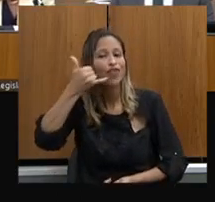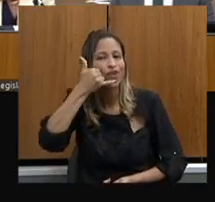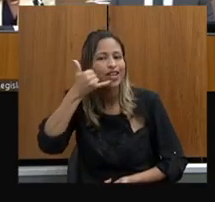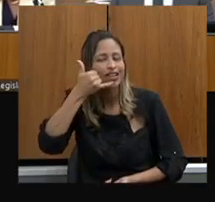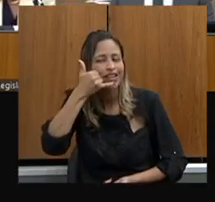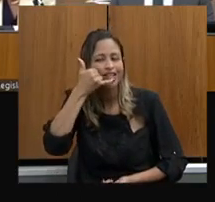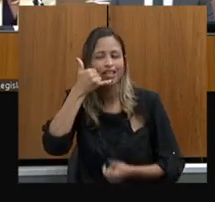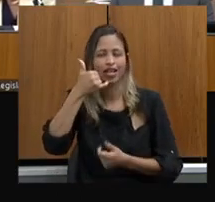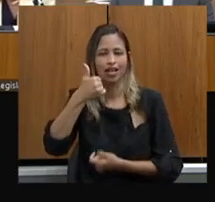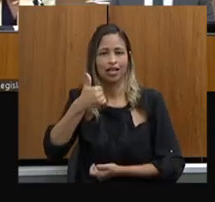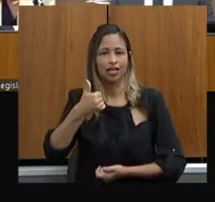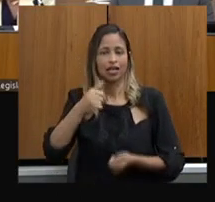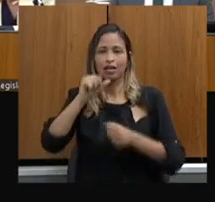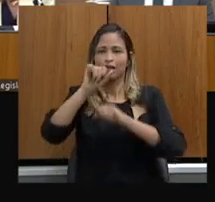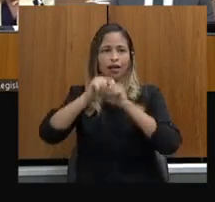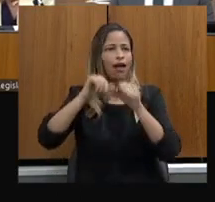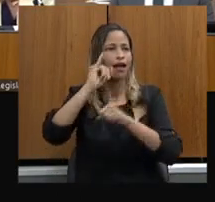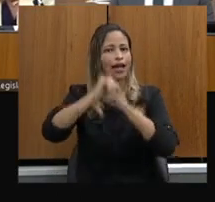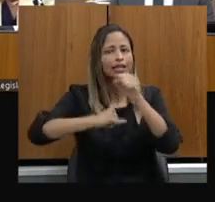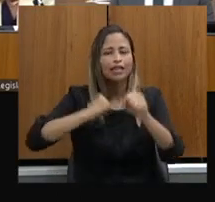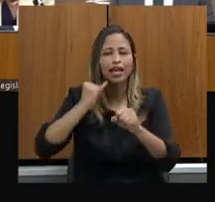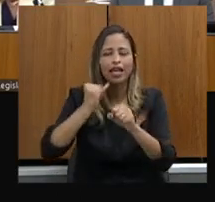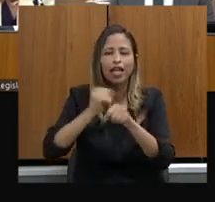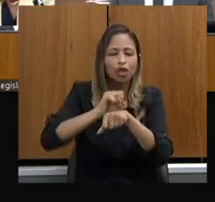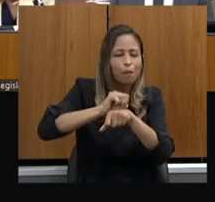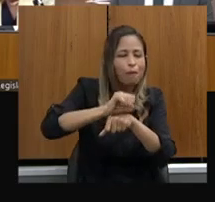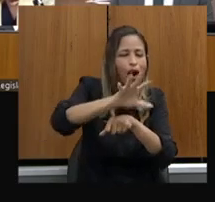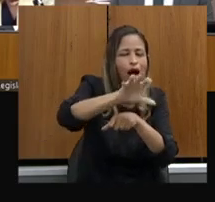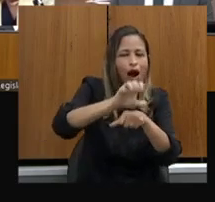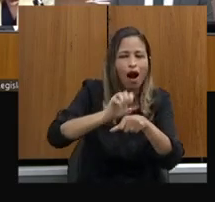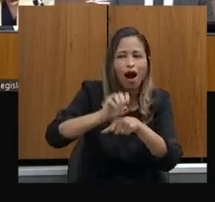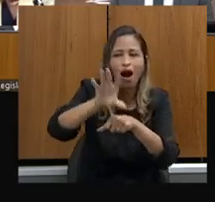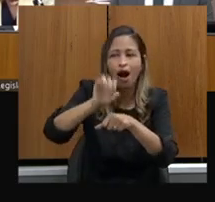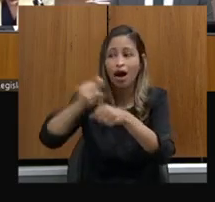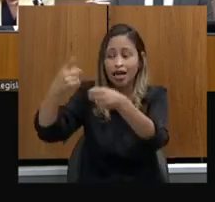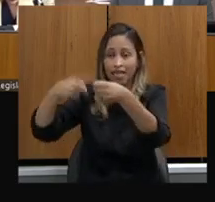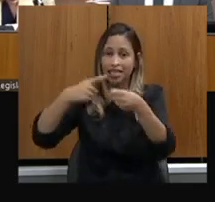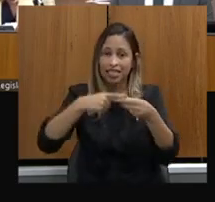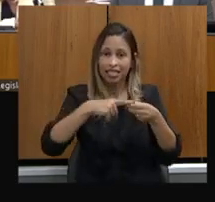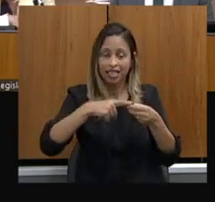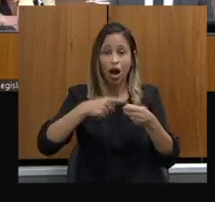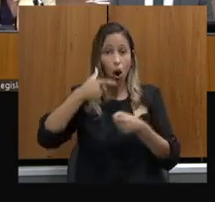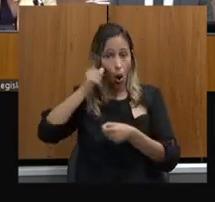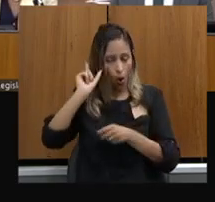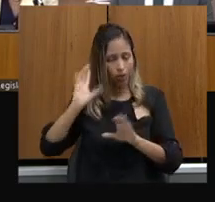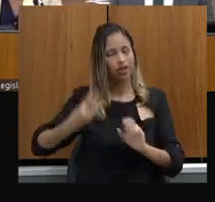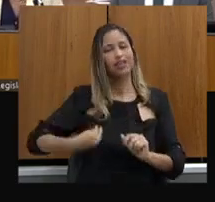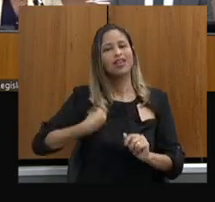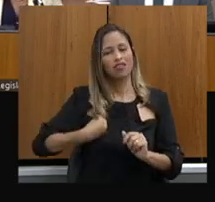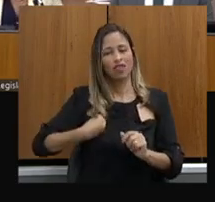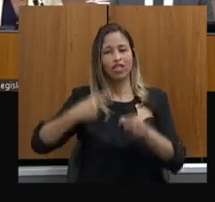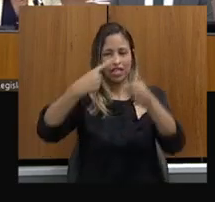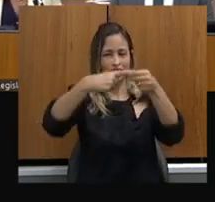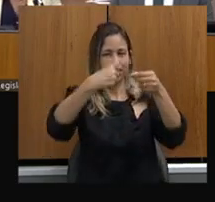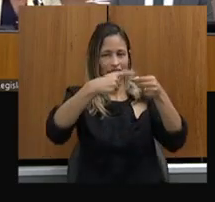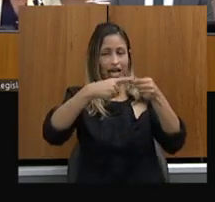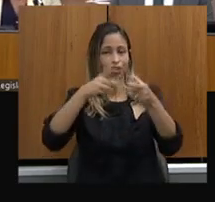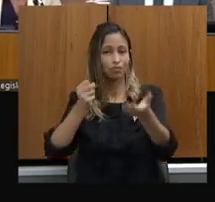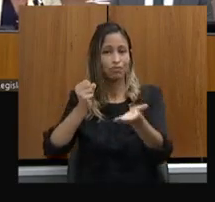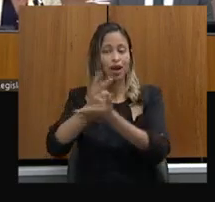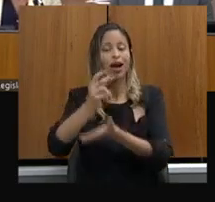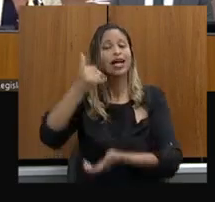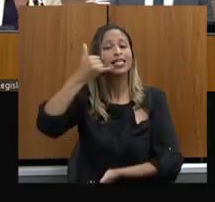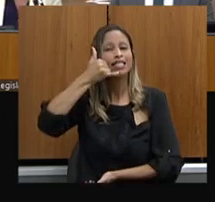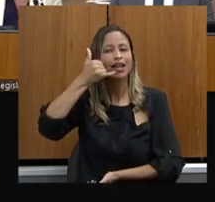e internet a distritos de diversos municípios mineiros ontem mesmo estive em um município que teve ativação